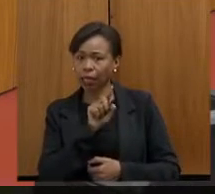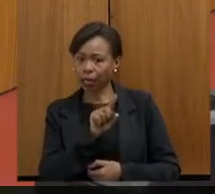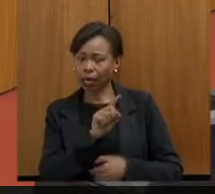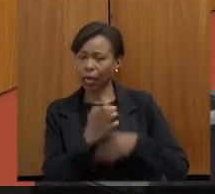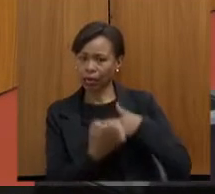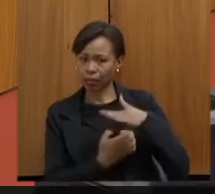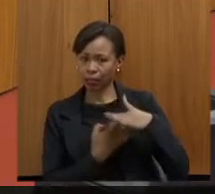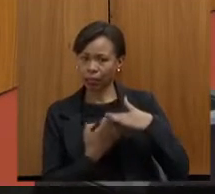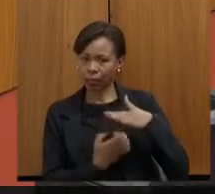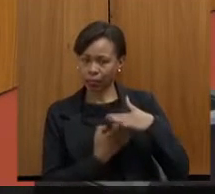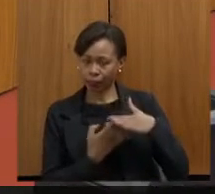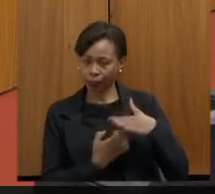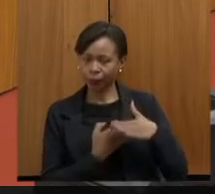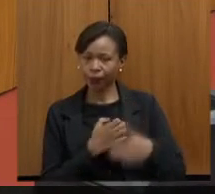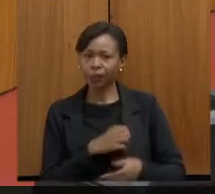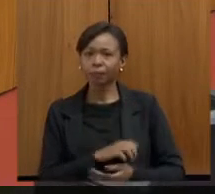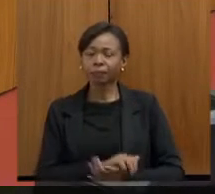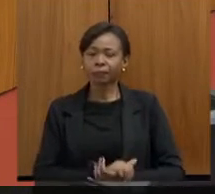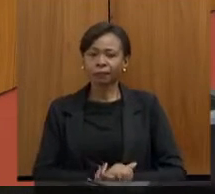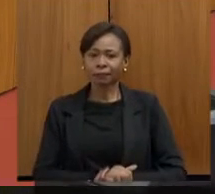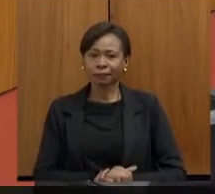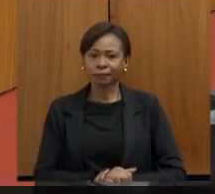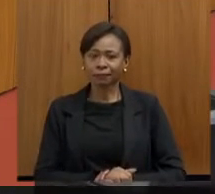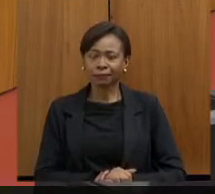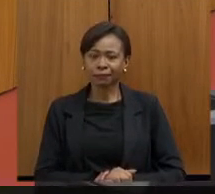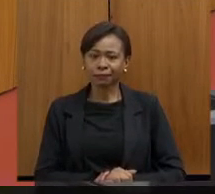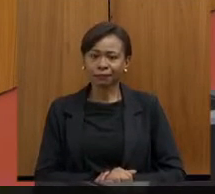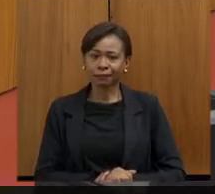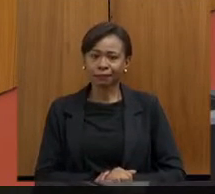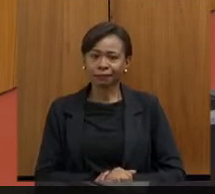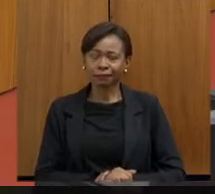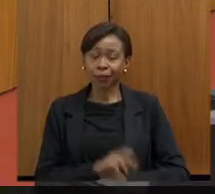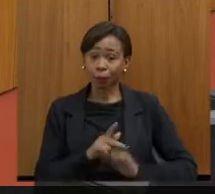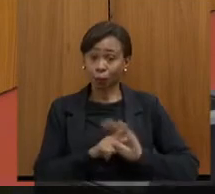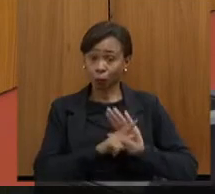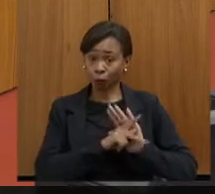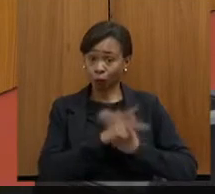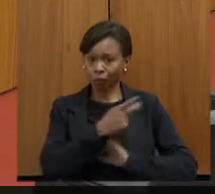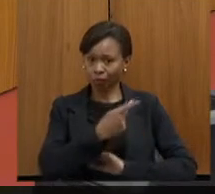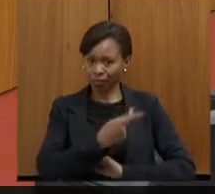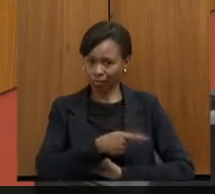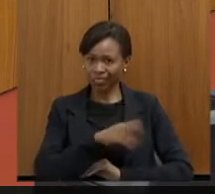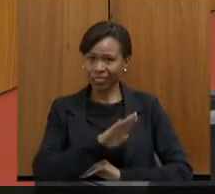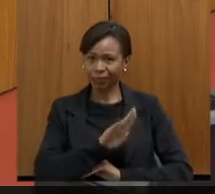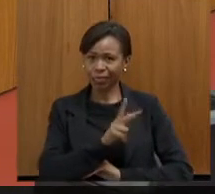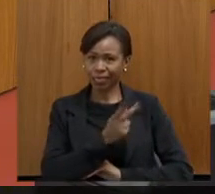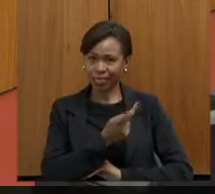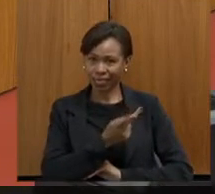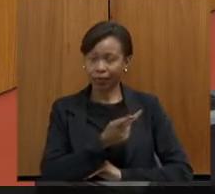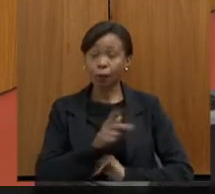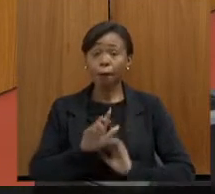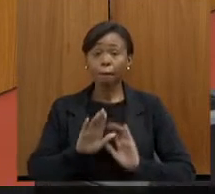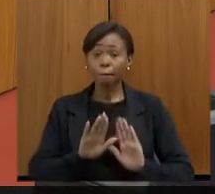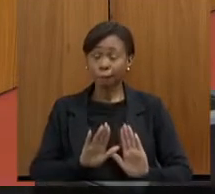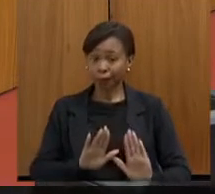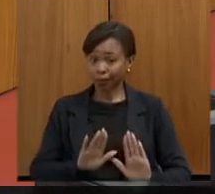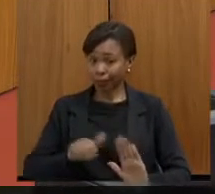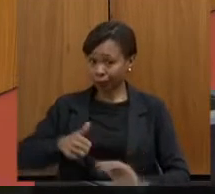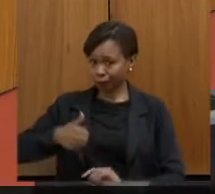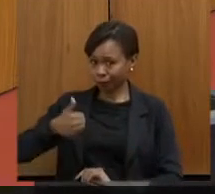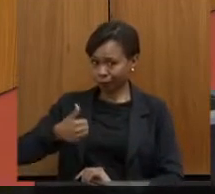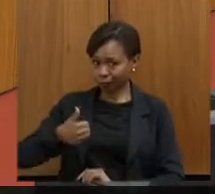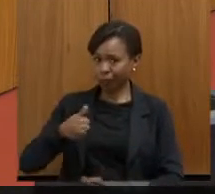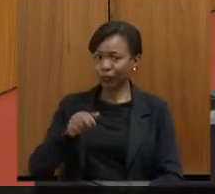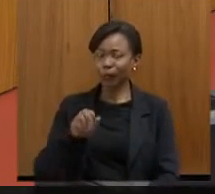de Belo Horizonte. Mas antes, nós vamos passar para o